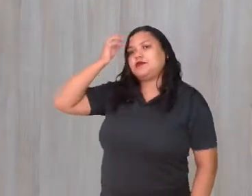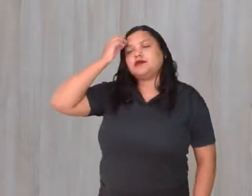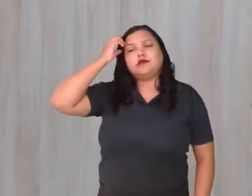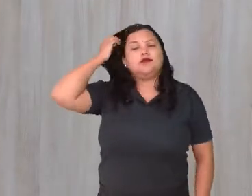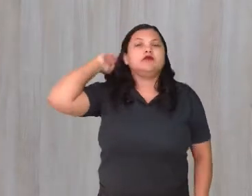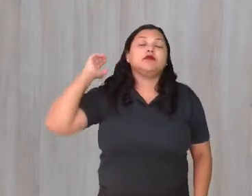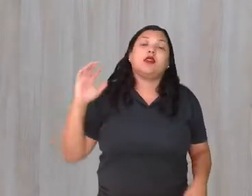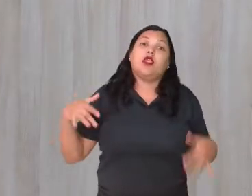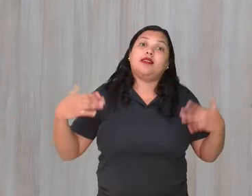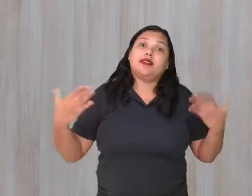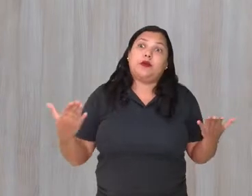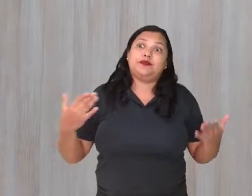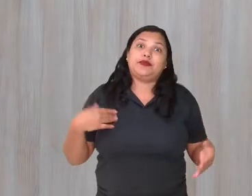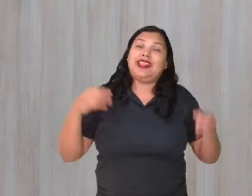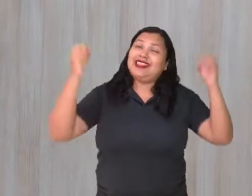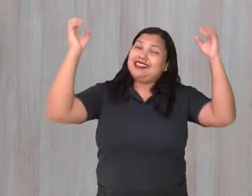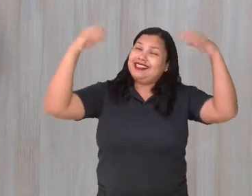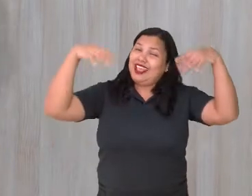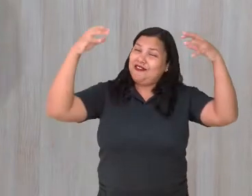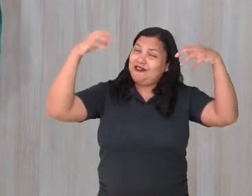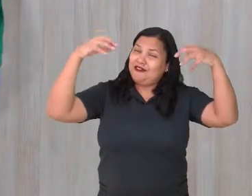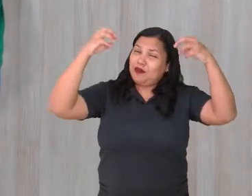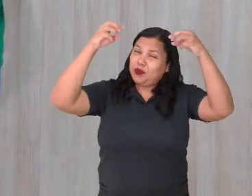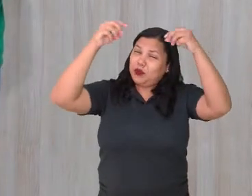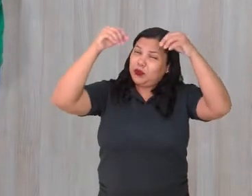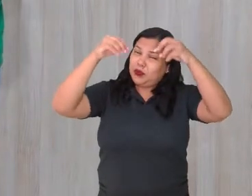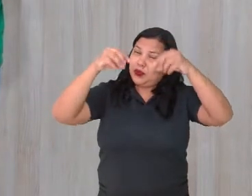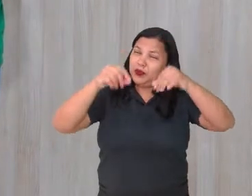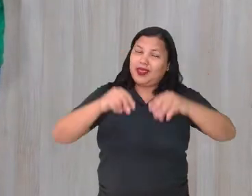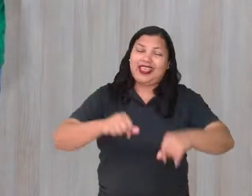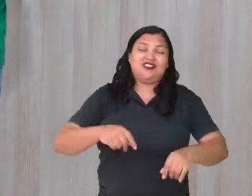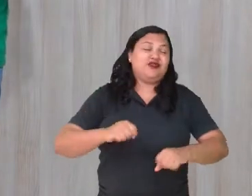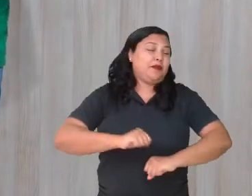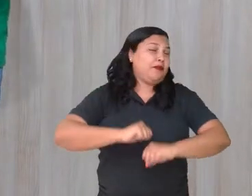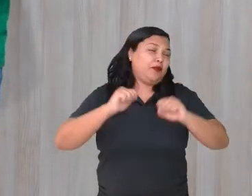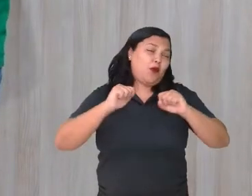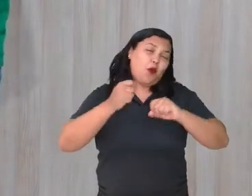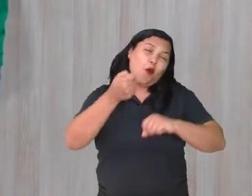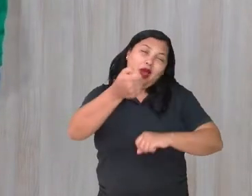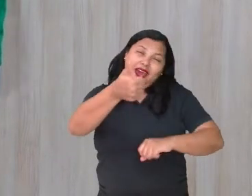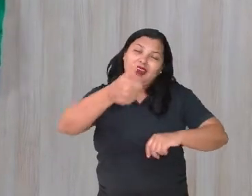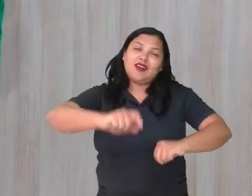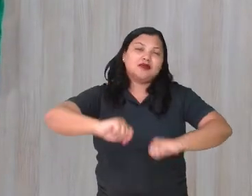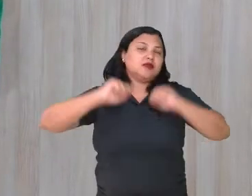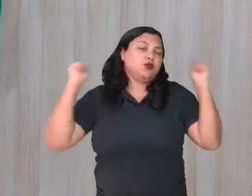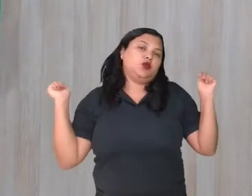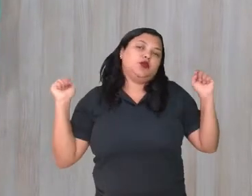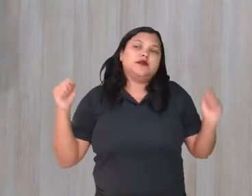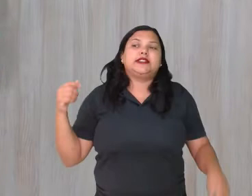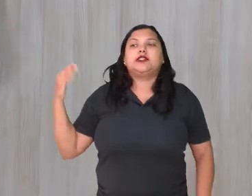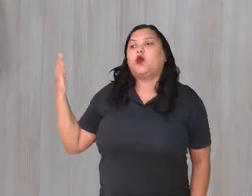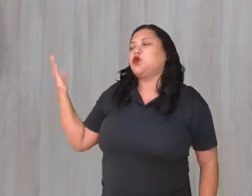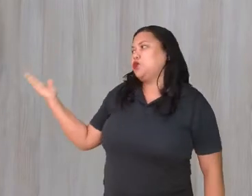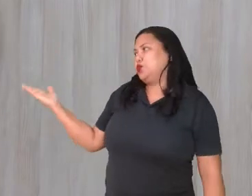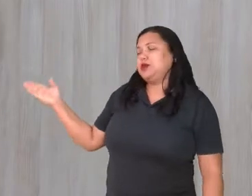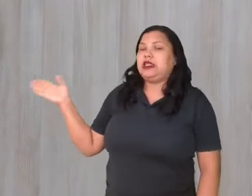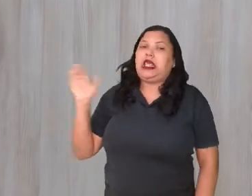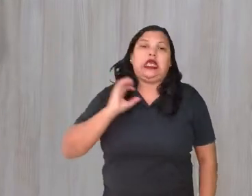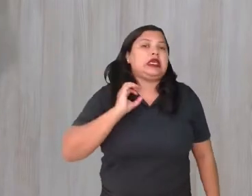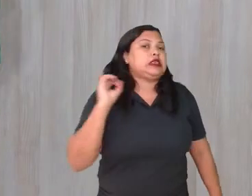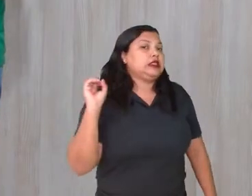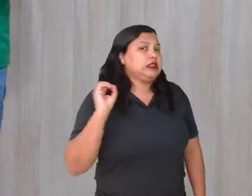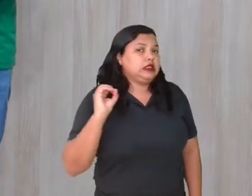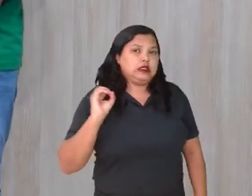simplesmente, como nevar em Recife é pouco provável, ou seja, não tem chance, a gente costuma